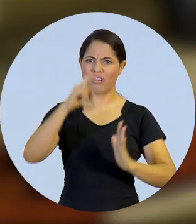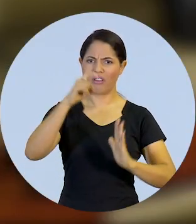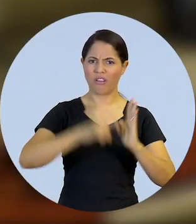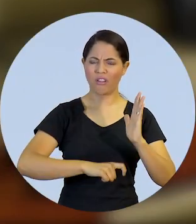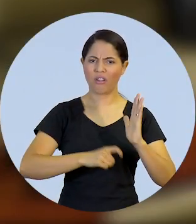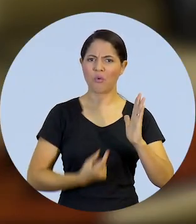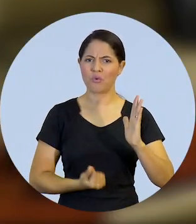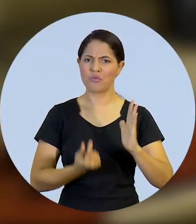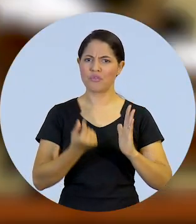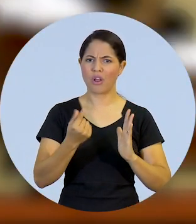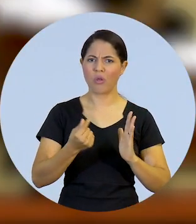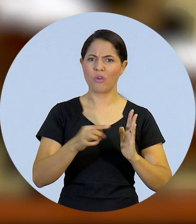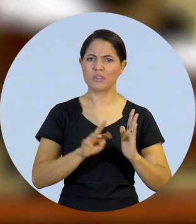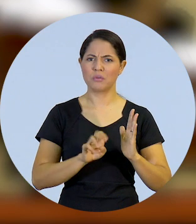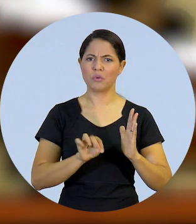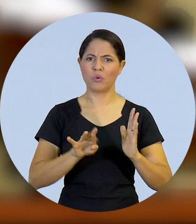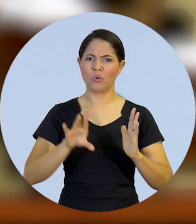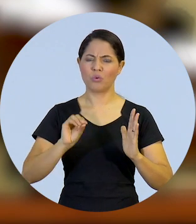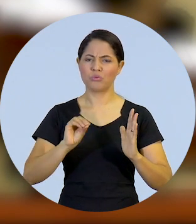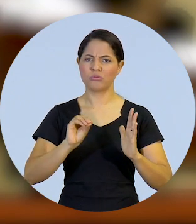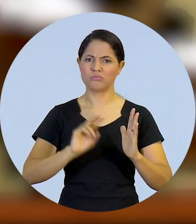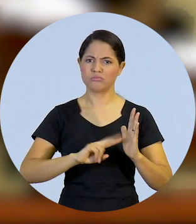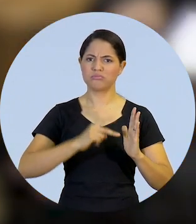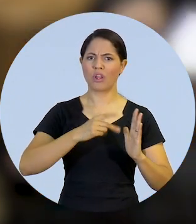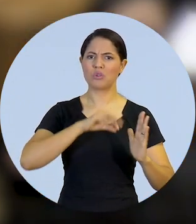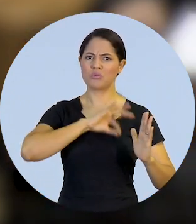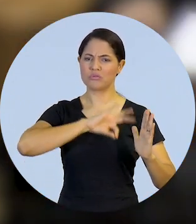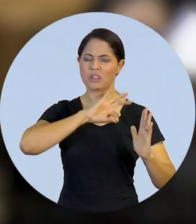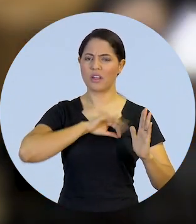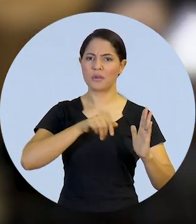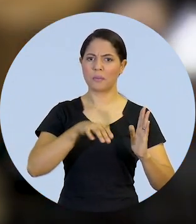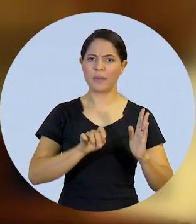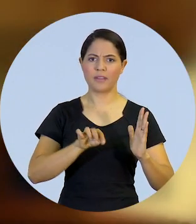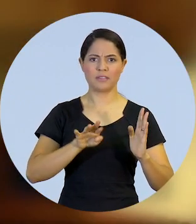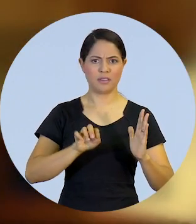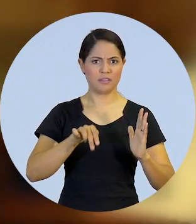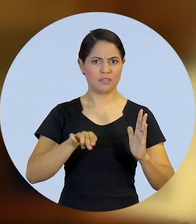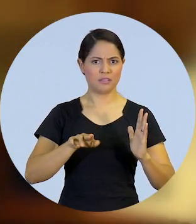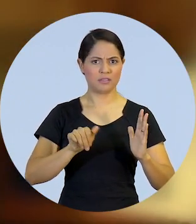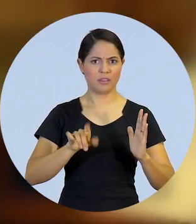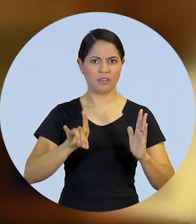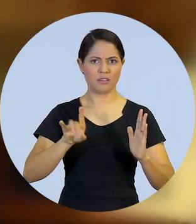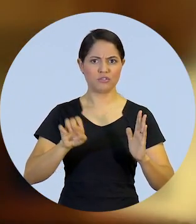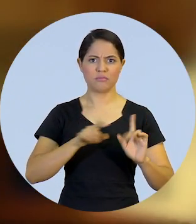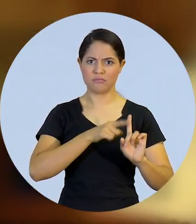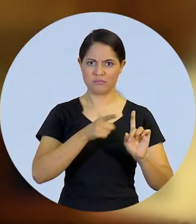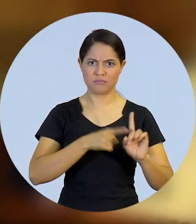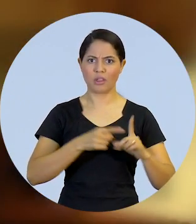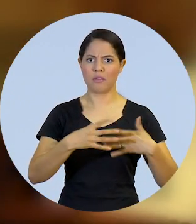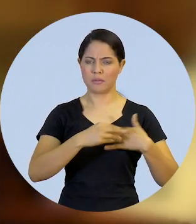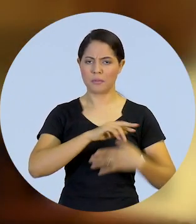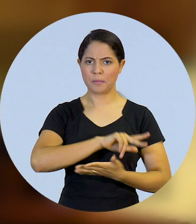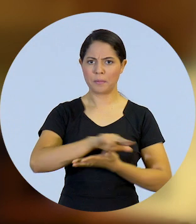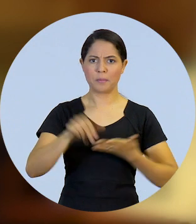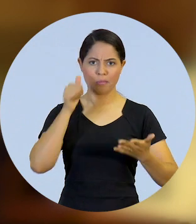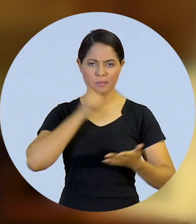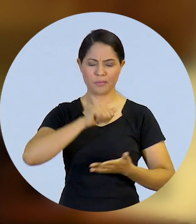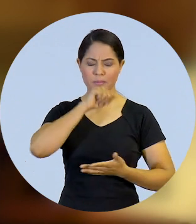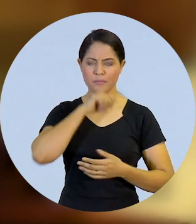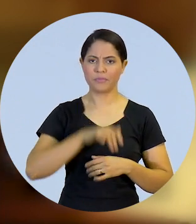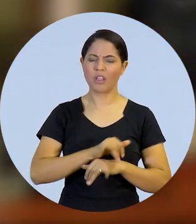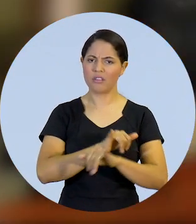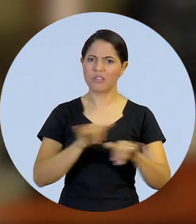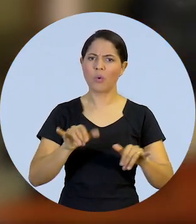contribuição previdenciária sobre o salário maternidade. A OAB participou da ação como amicus curiae e